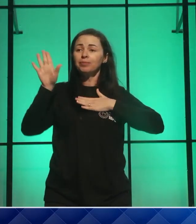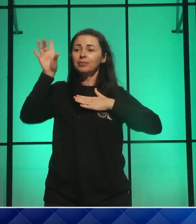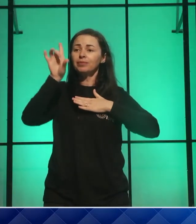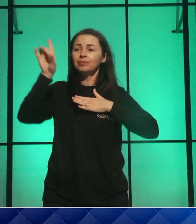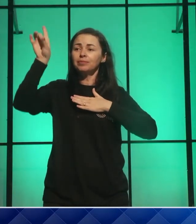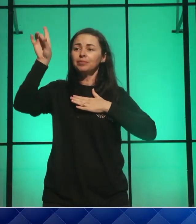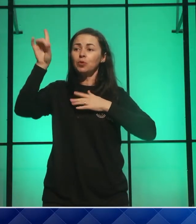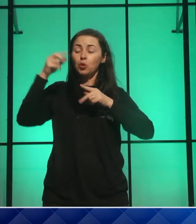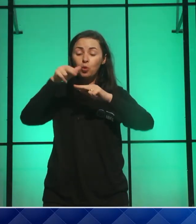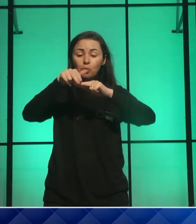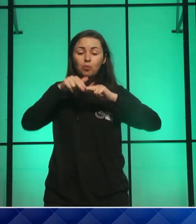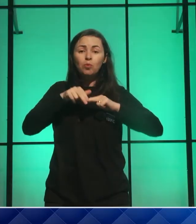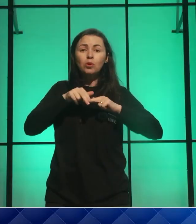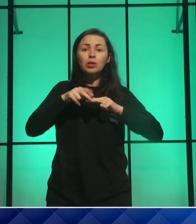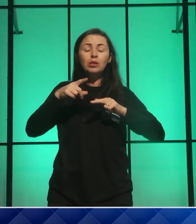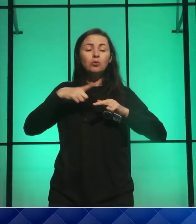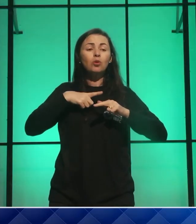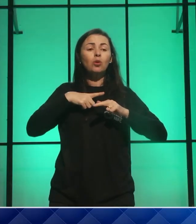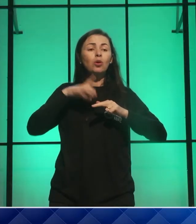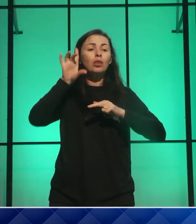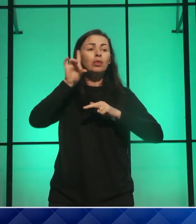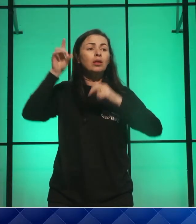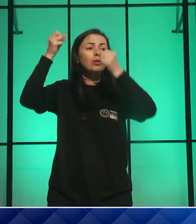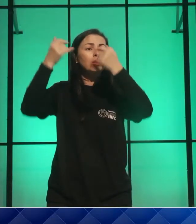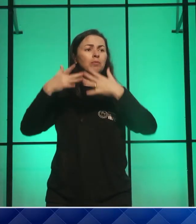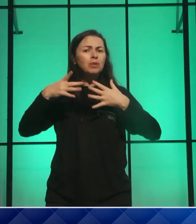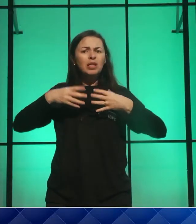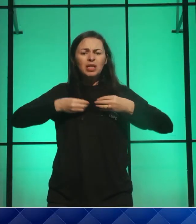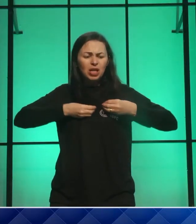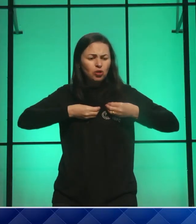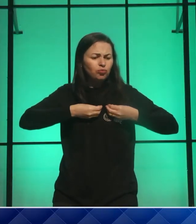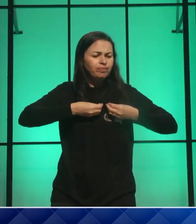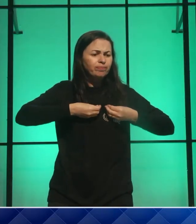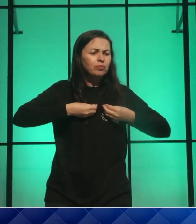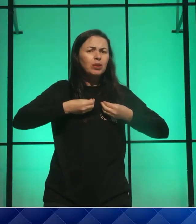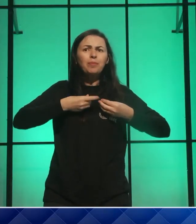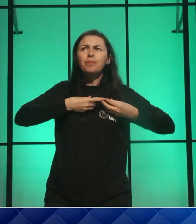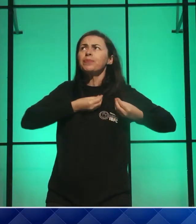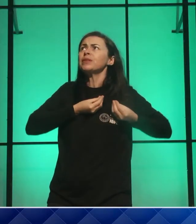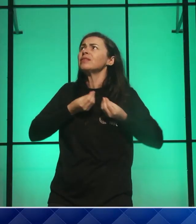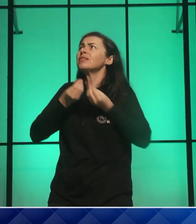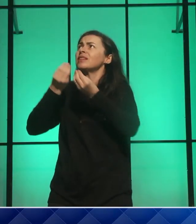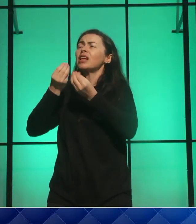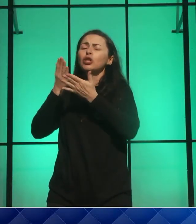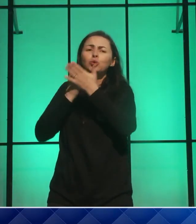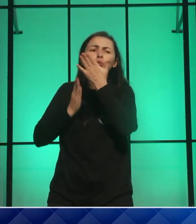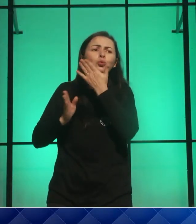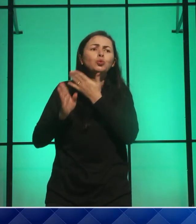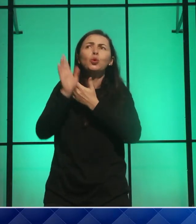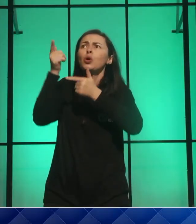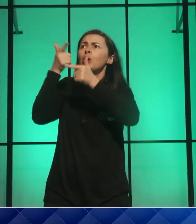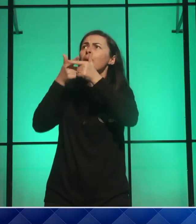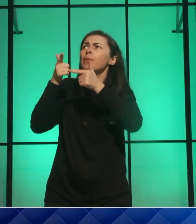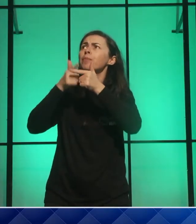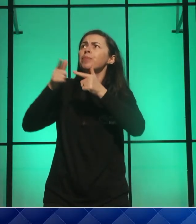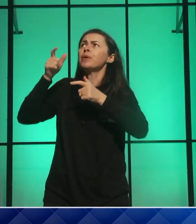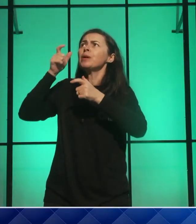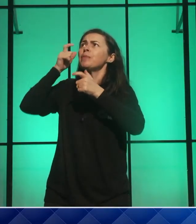Deus. Por isso Ele diz, lancem, joguem, coloque sobre mim todas as tuas